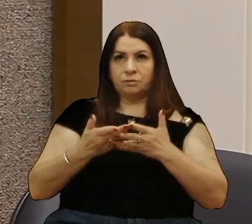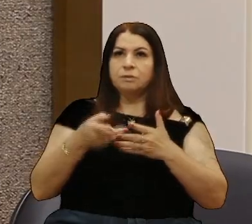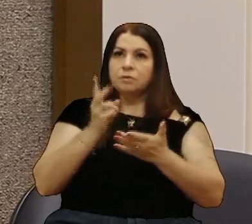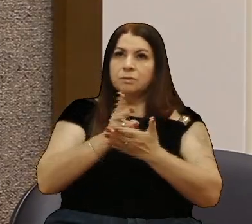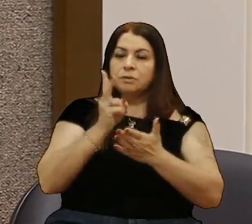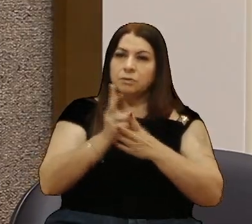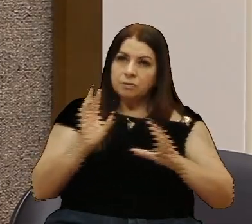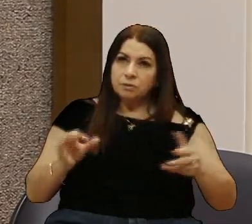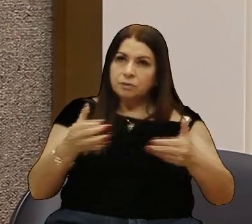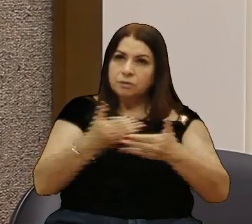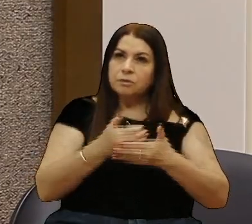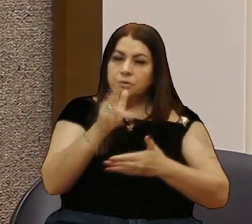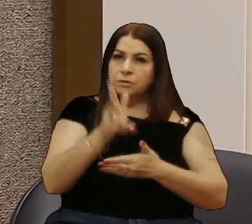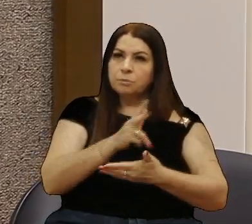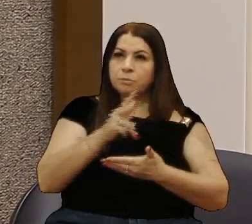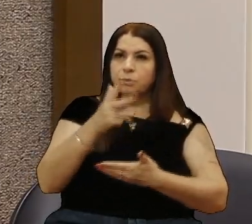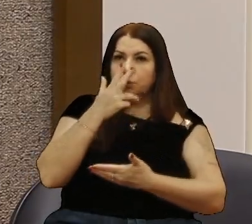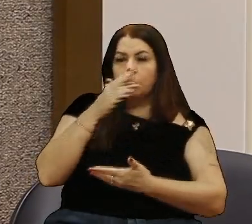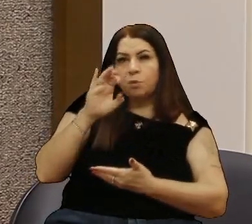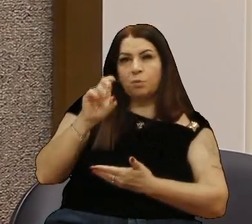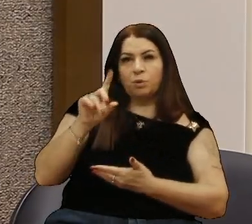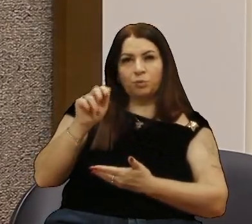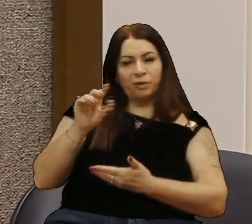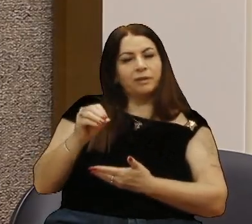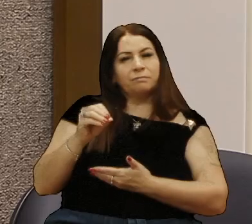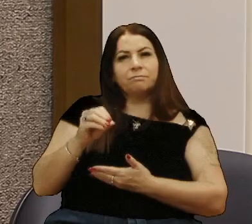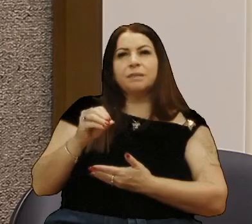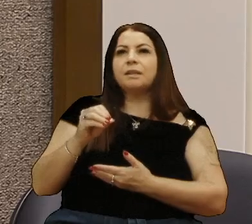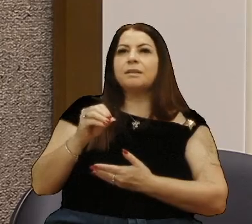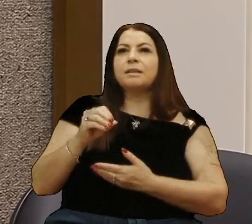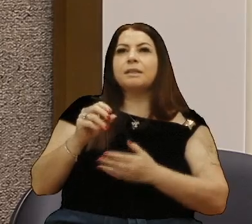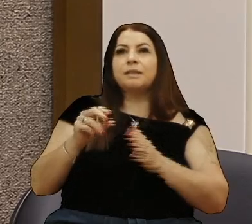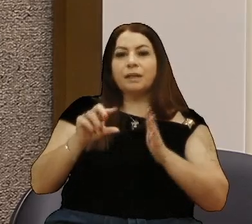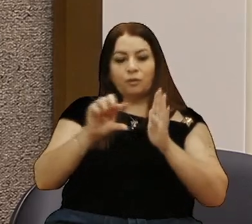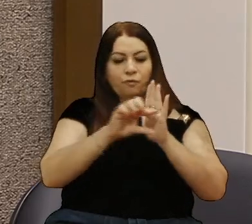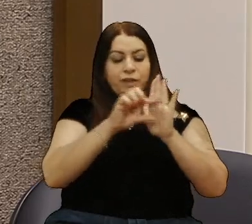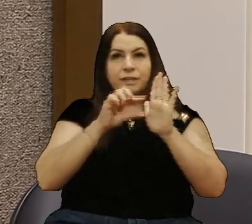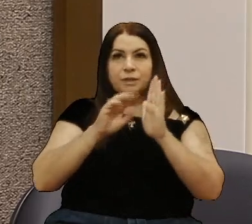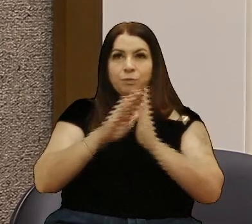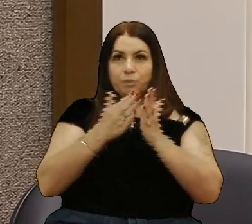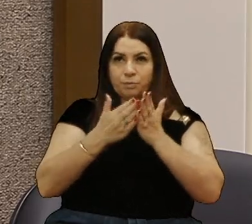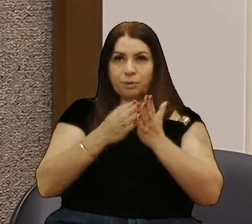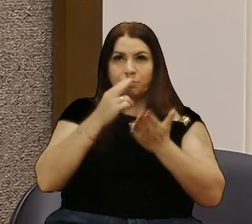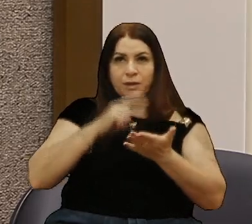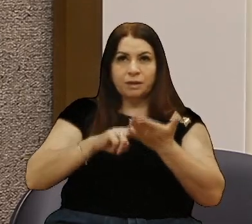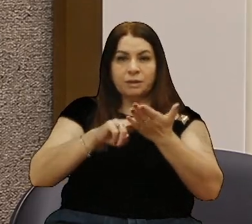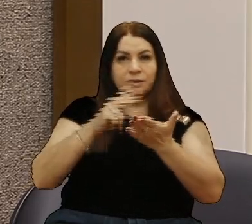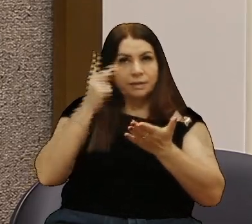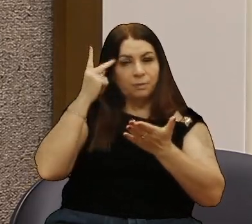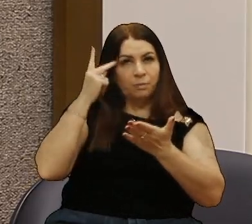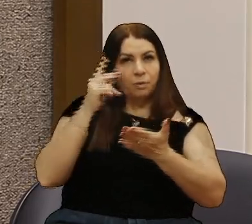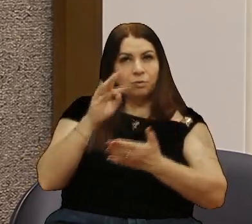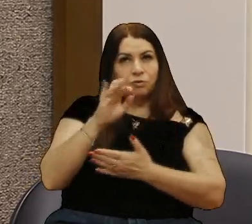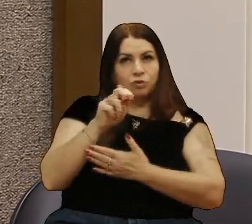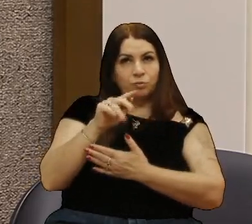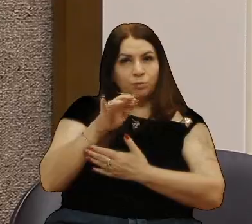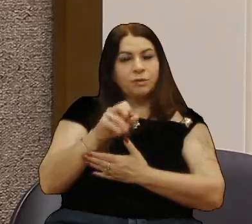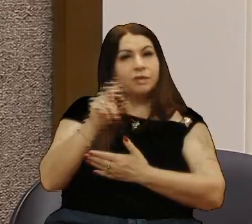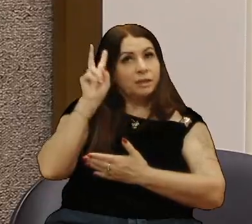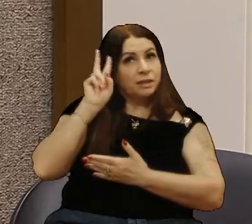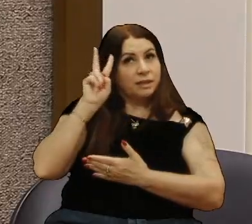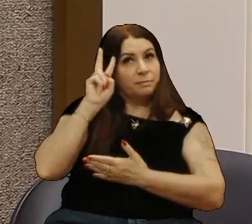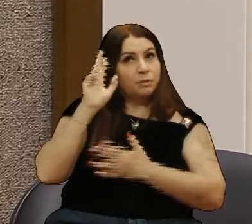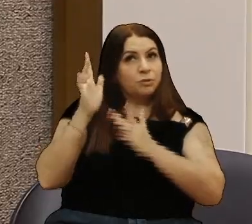sempre acolha padres como Eduardo Cantelli, que tem o lema de um versículo da carta de São Paulo a Timóteo: lembra-te